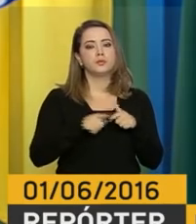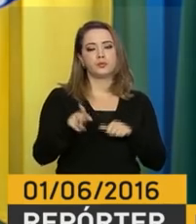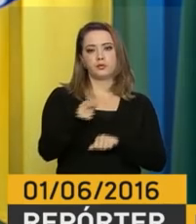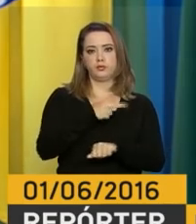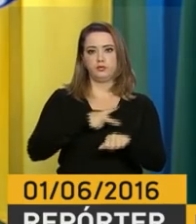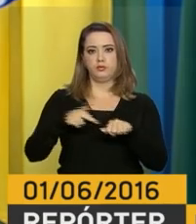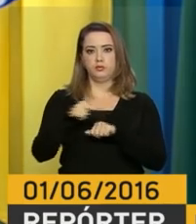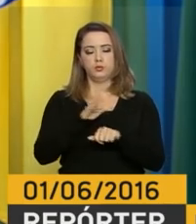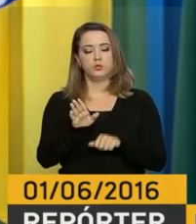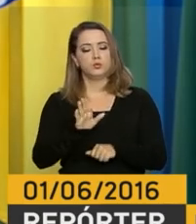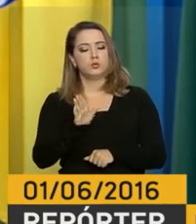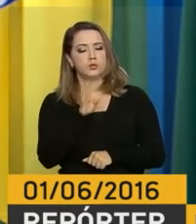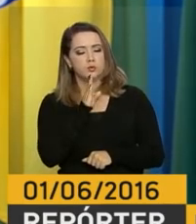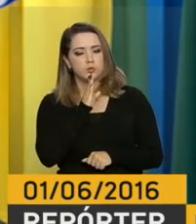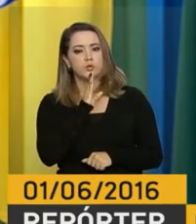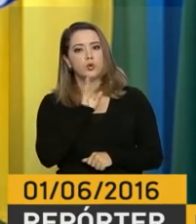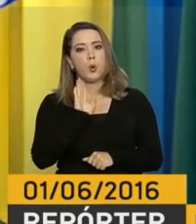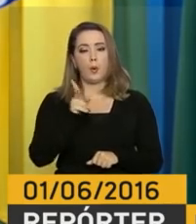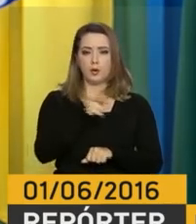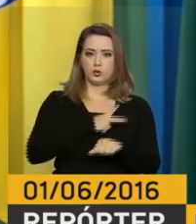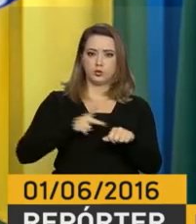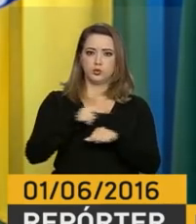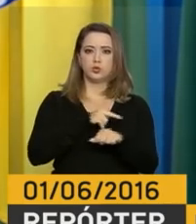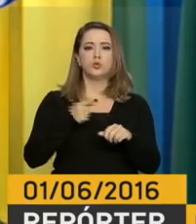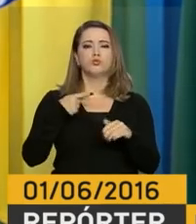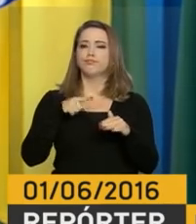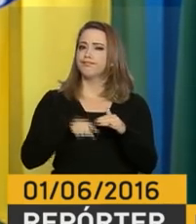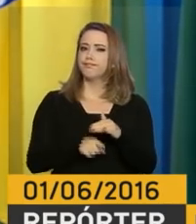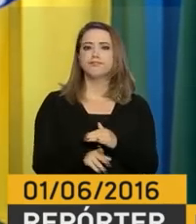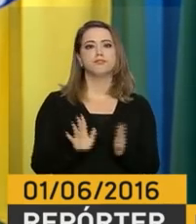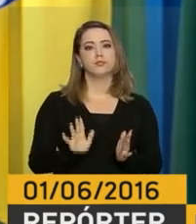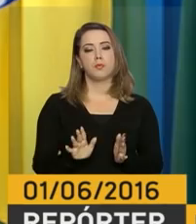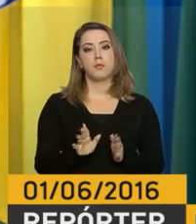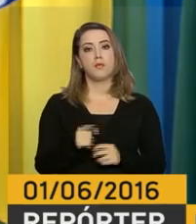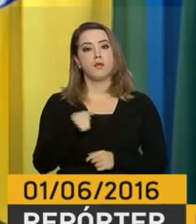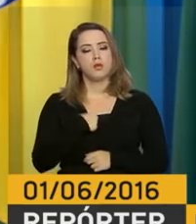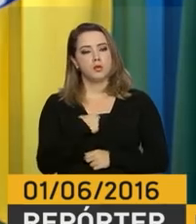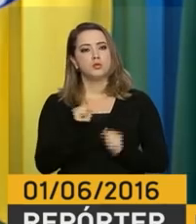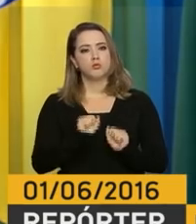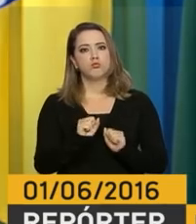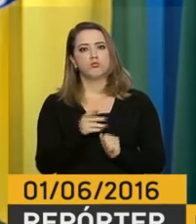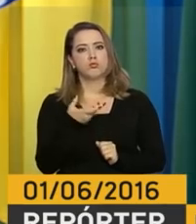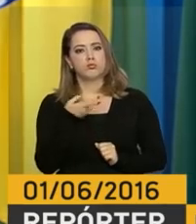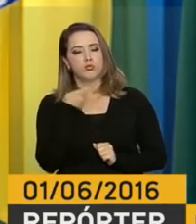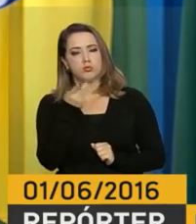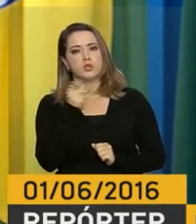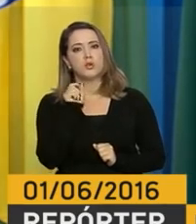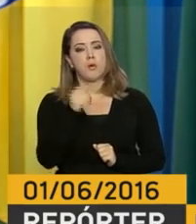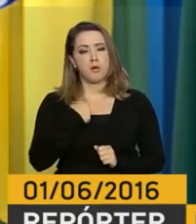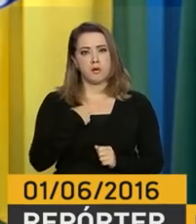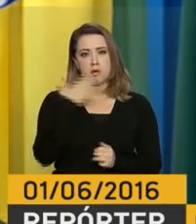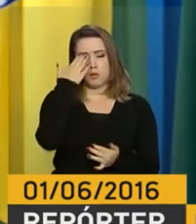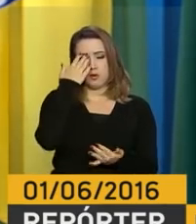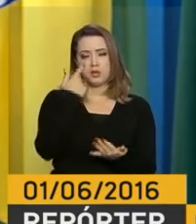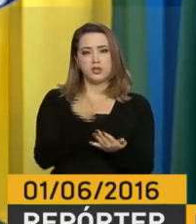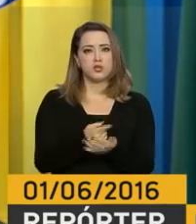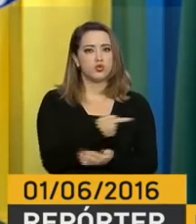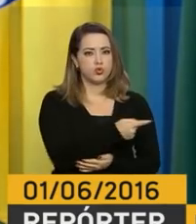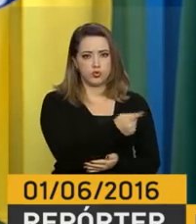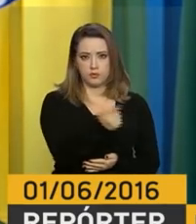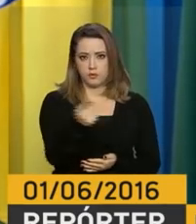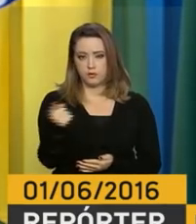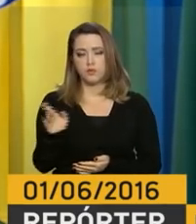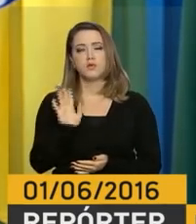profundamente o país portanto se me permitem dizer eu confio em cada um de vocês nesta etapa